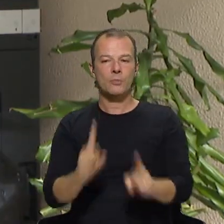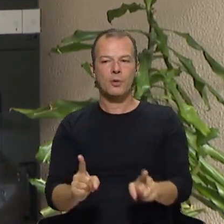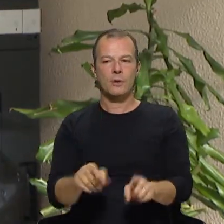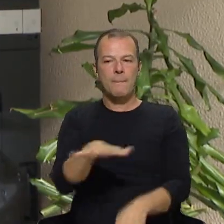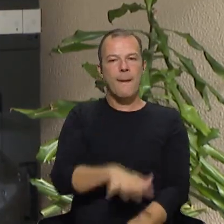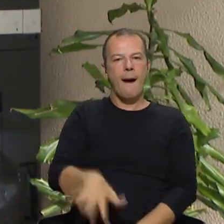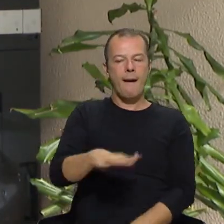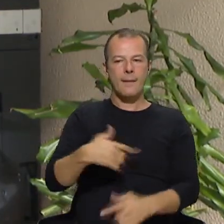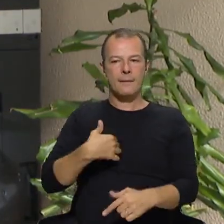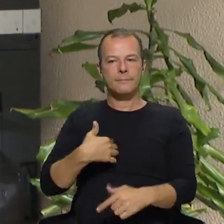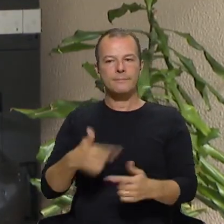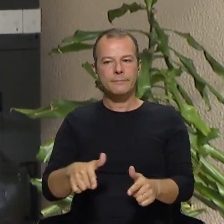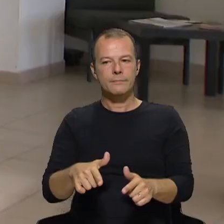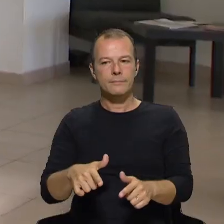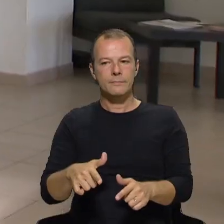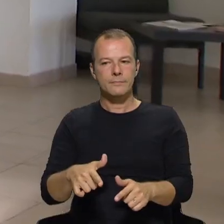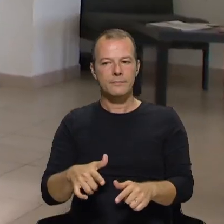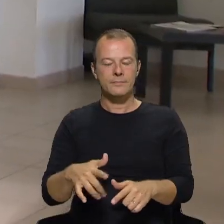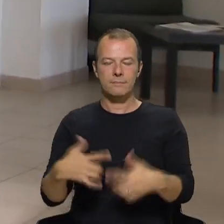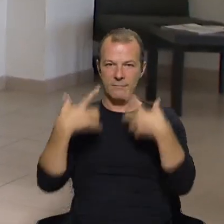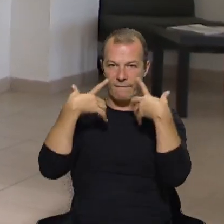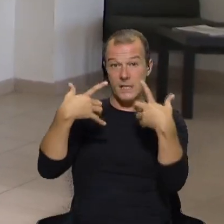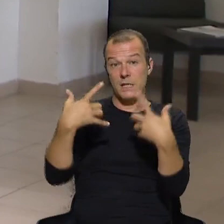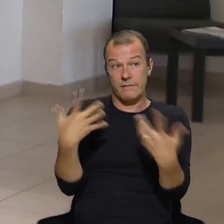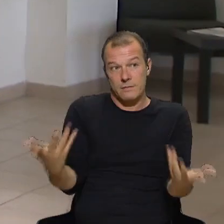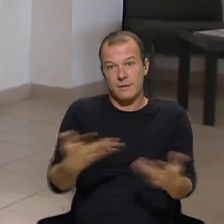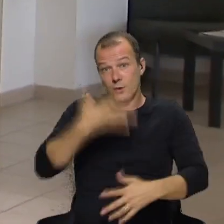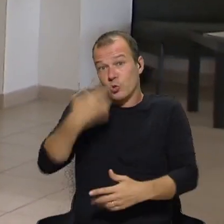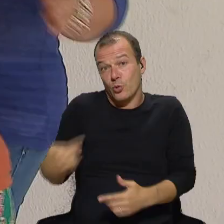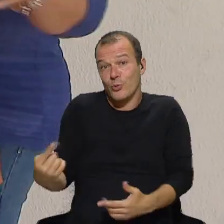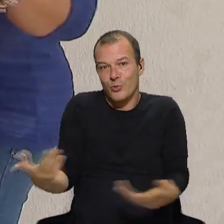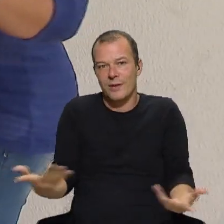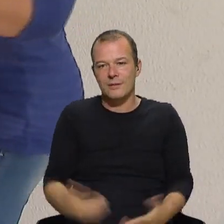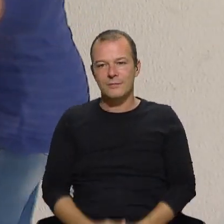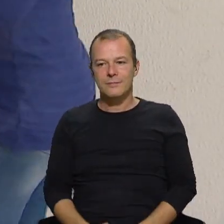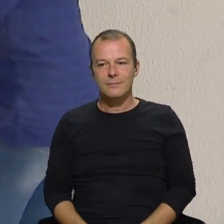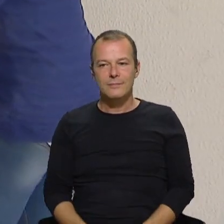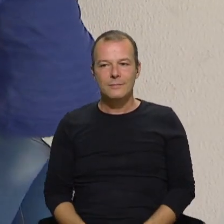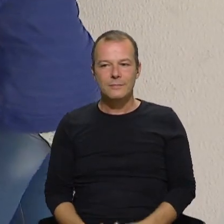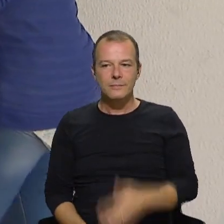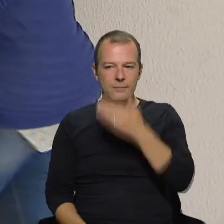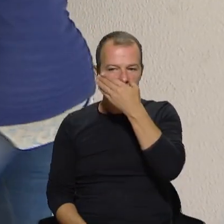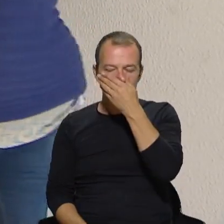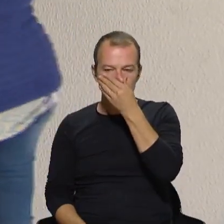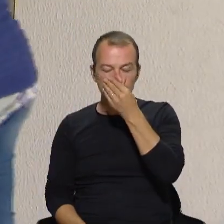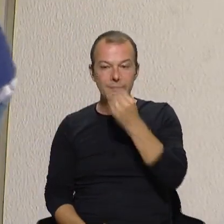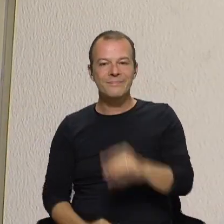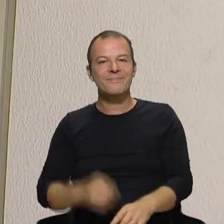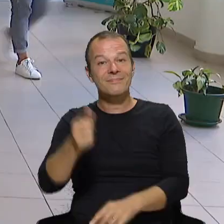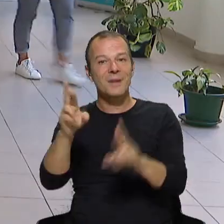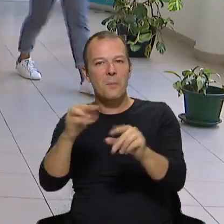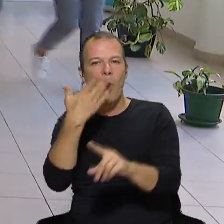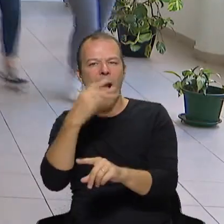porque é uma área que me é particularmente mais visível todos os dias. Então vá, Marta. Boas aulas.